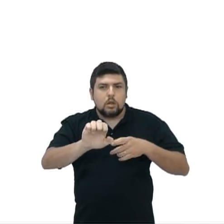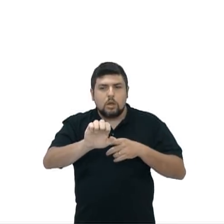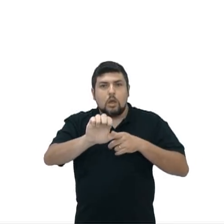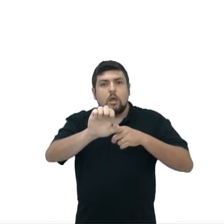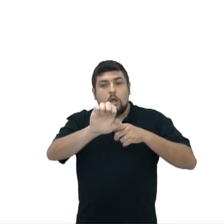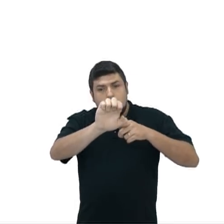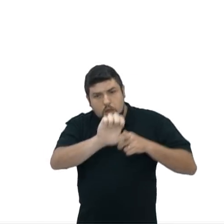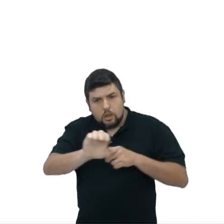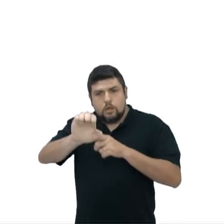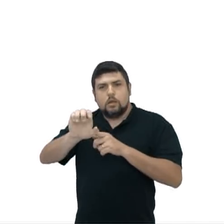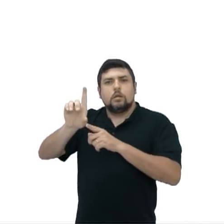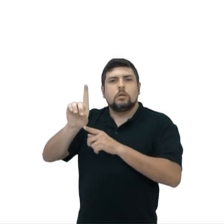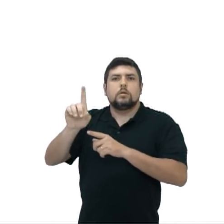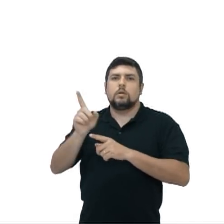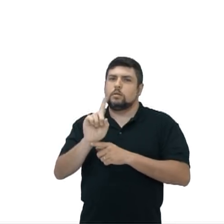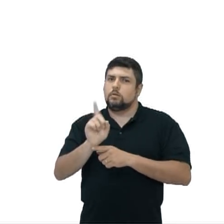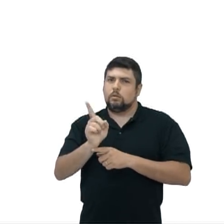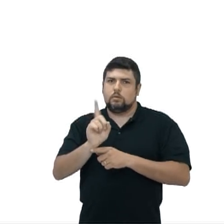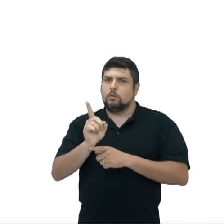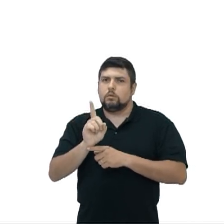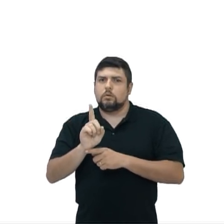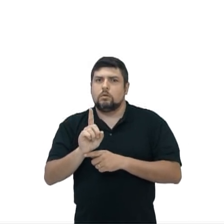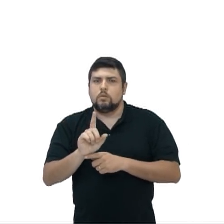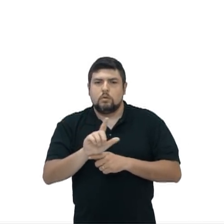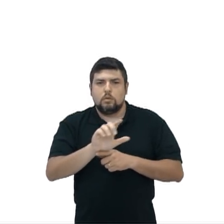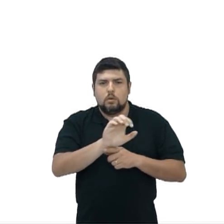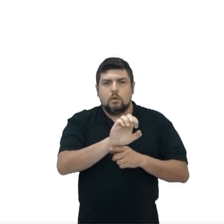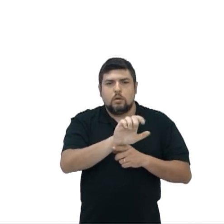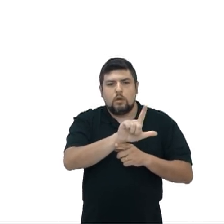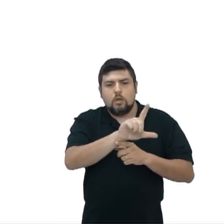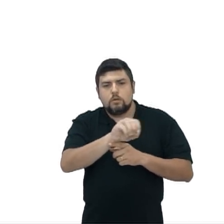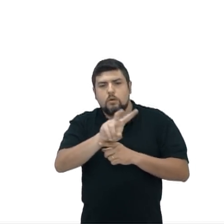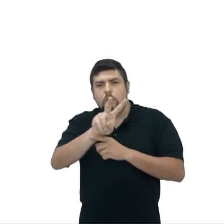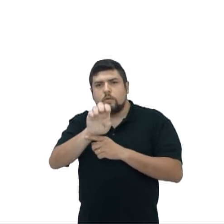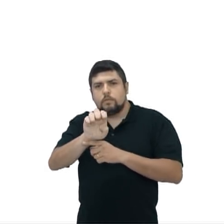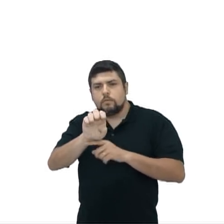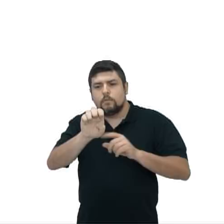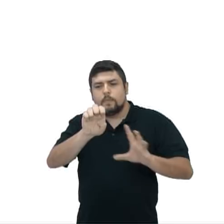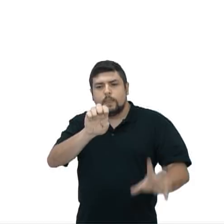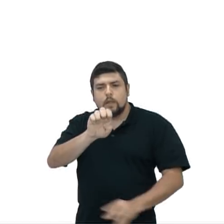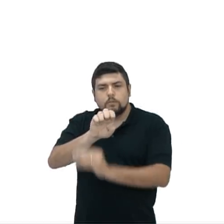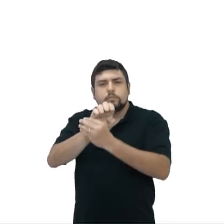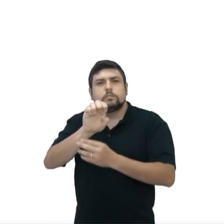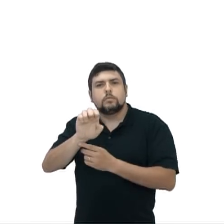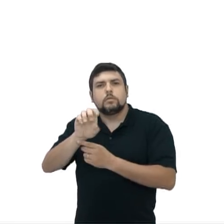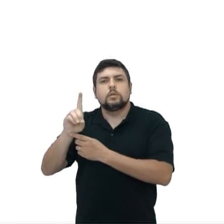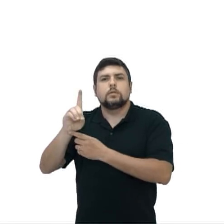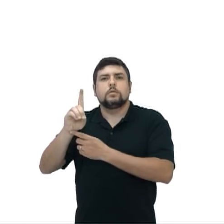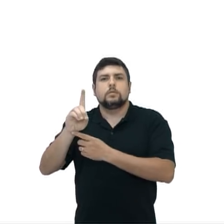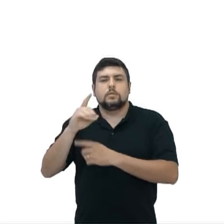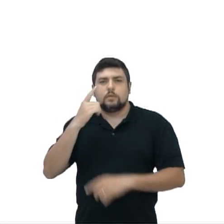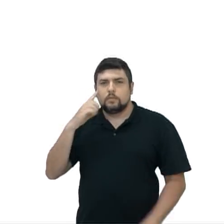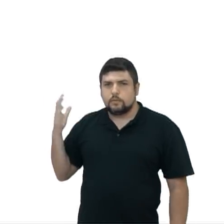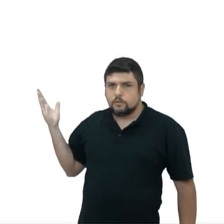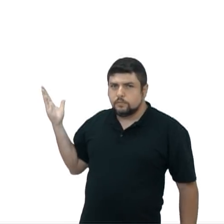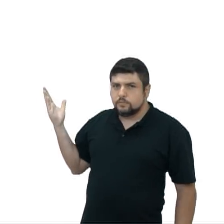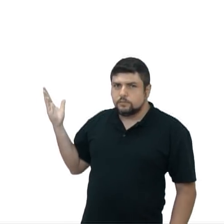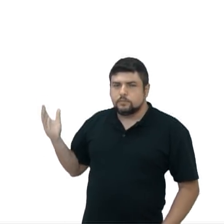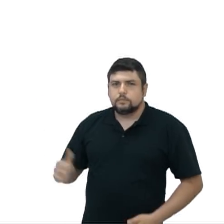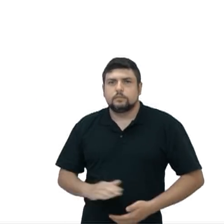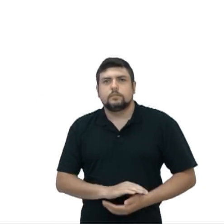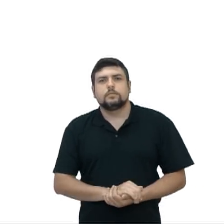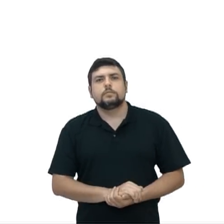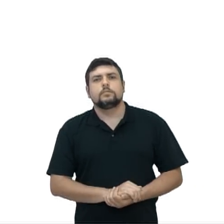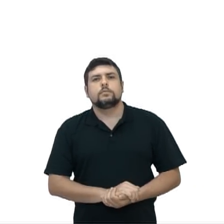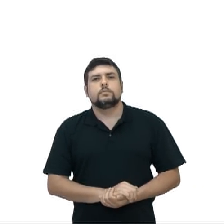um e e um ed? Não, só coloco um D. Tranquilo, fiz o passado dele. Então, amo,